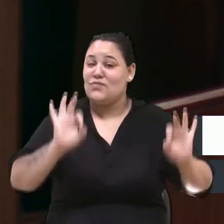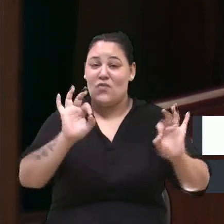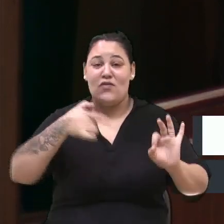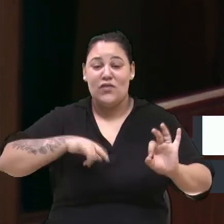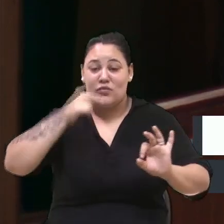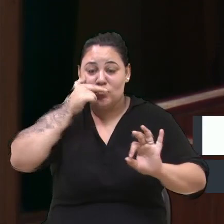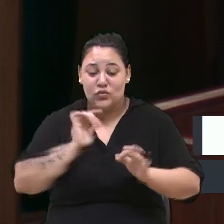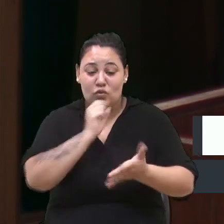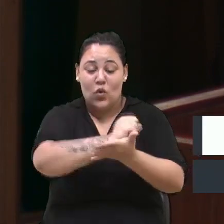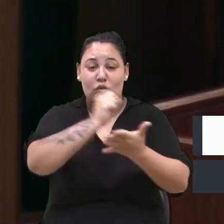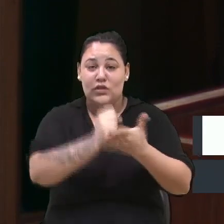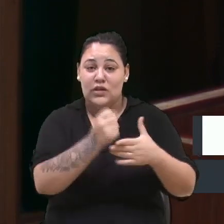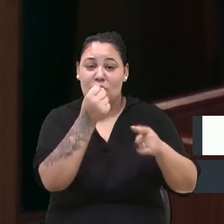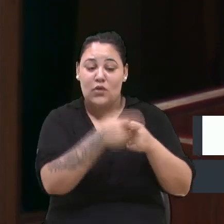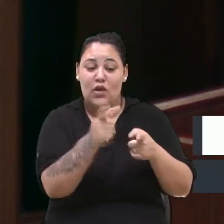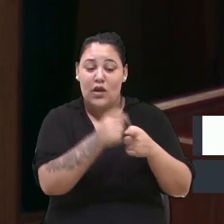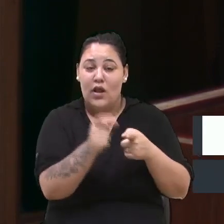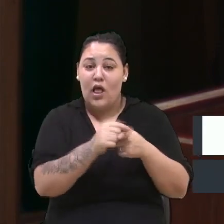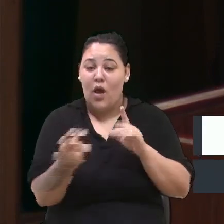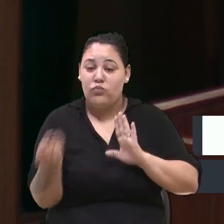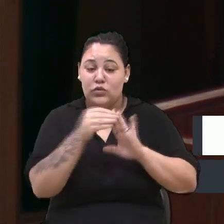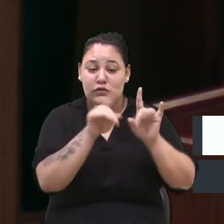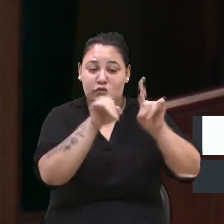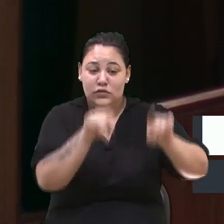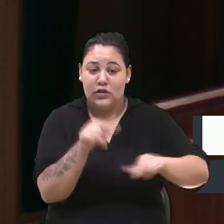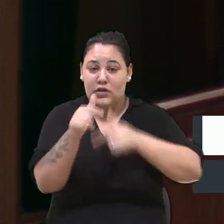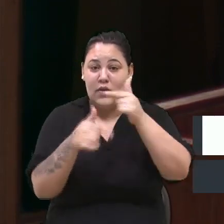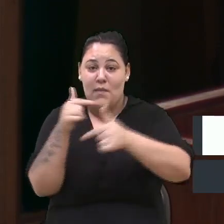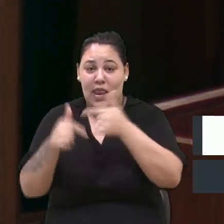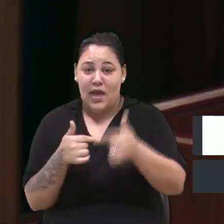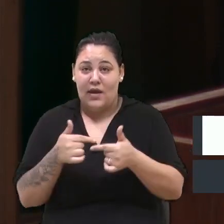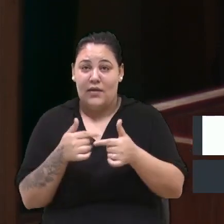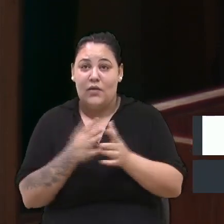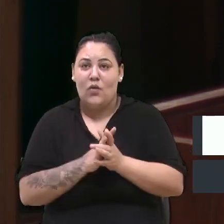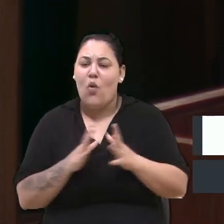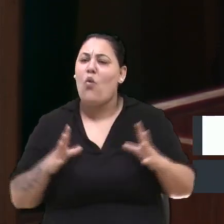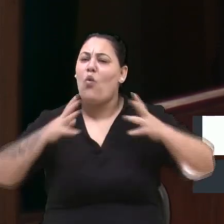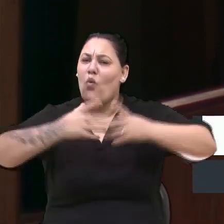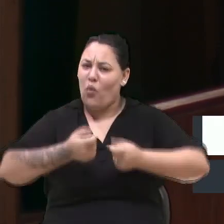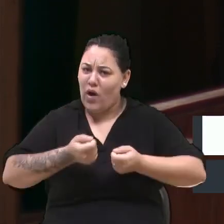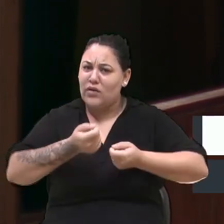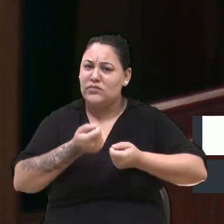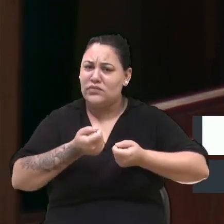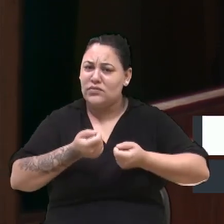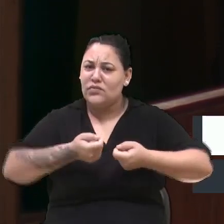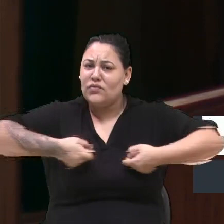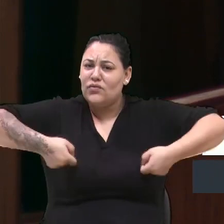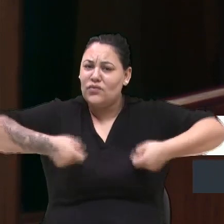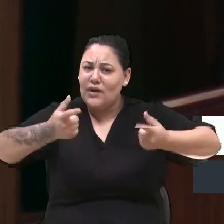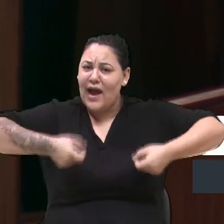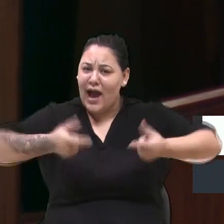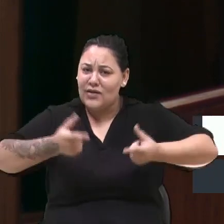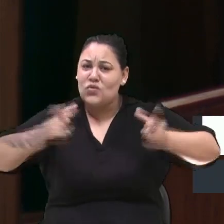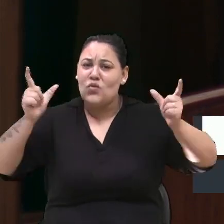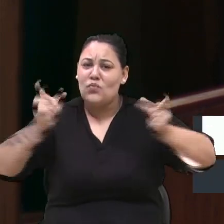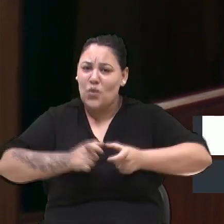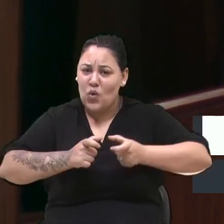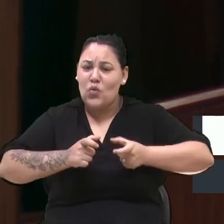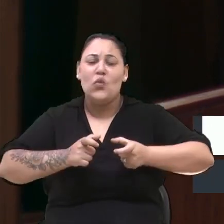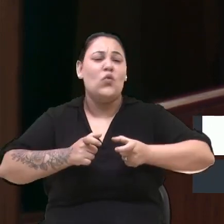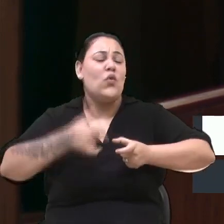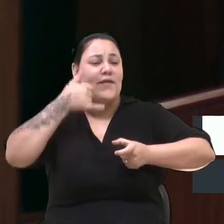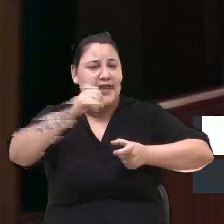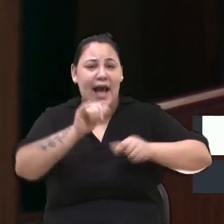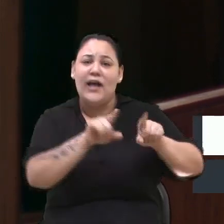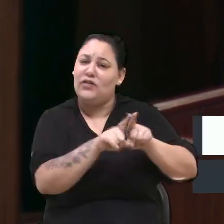pelo aluguel e colocar os funcionários a trabalhar. Quanta economia isso trouxe ao município? Então, mais um trabalho desse